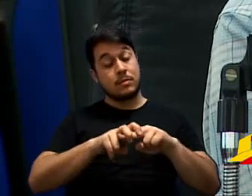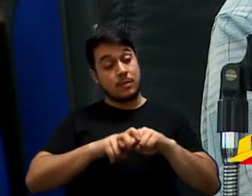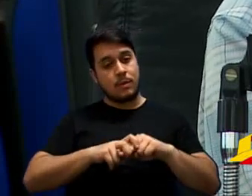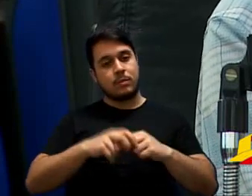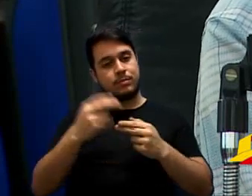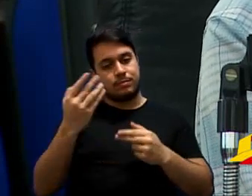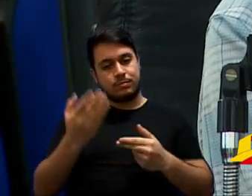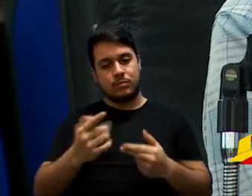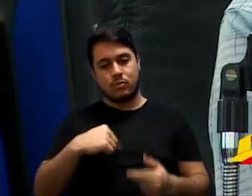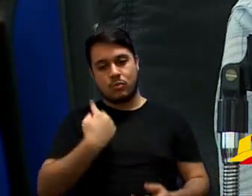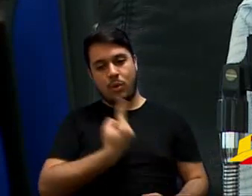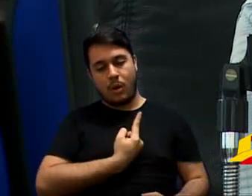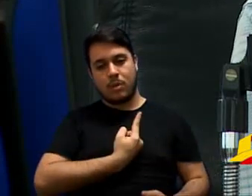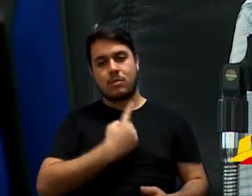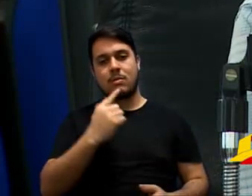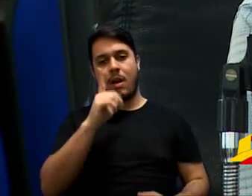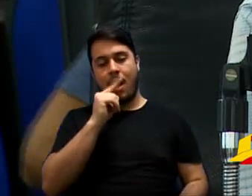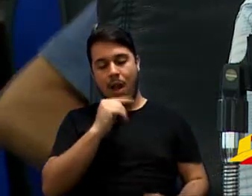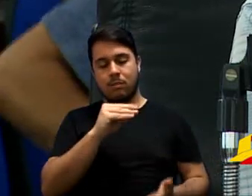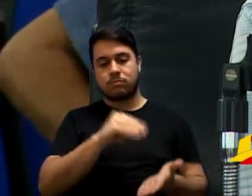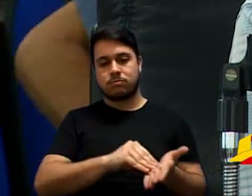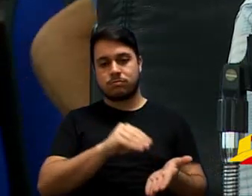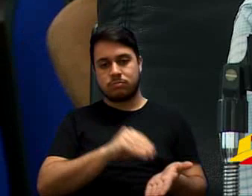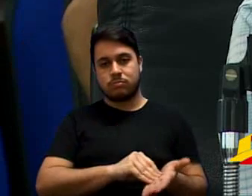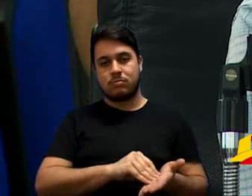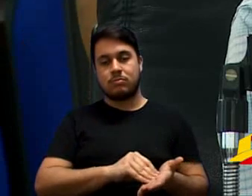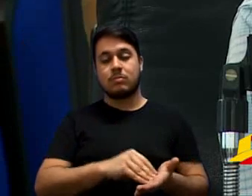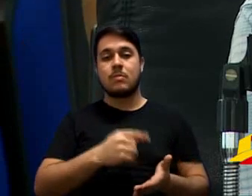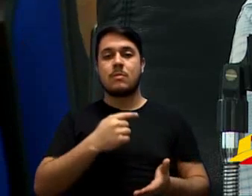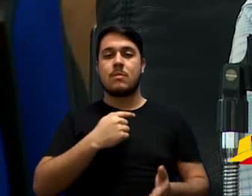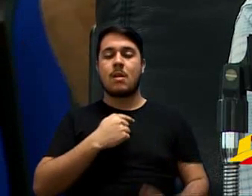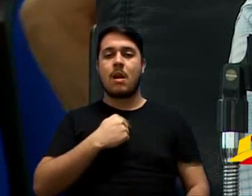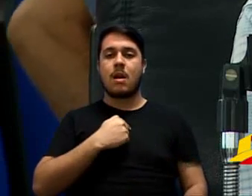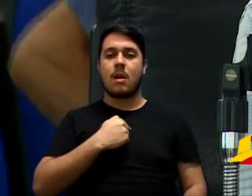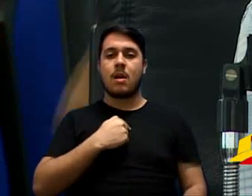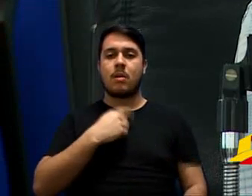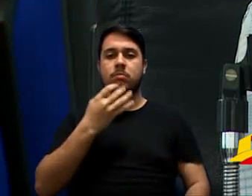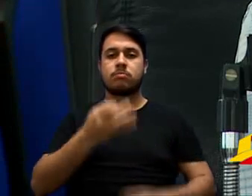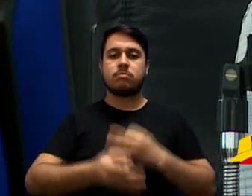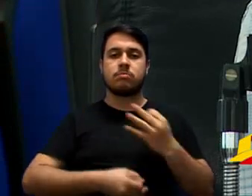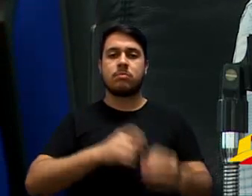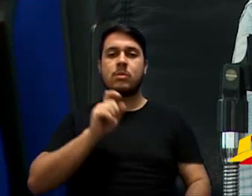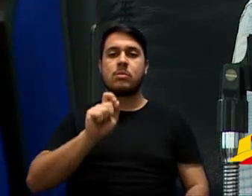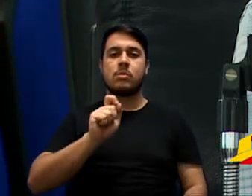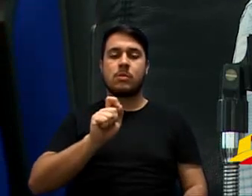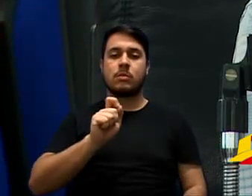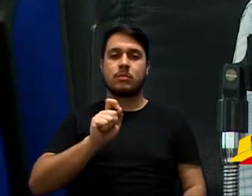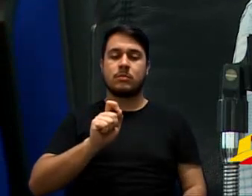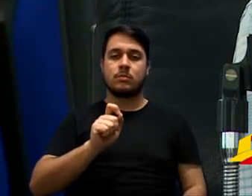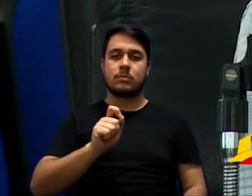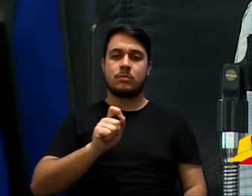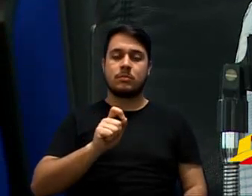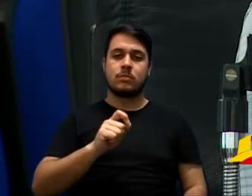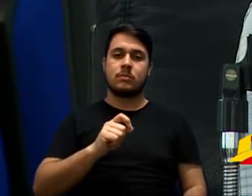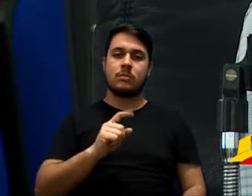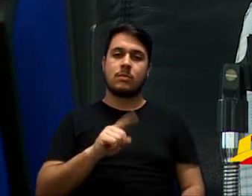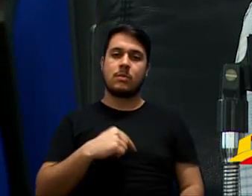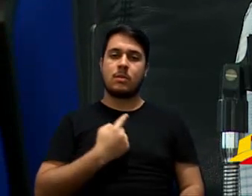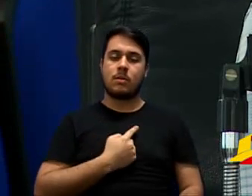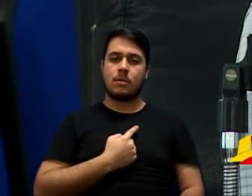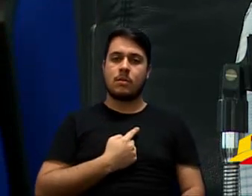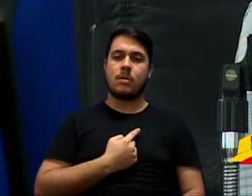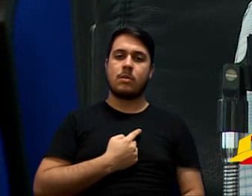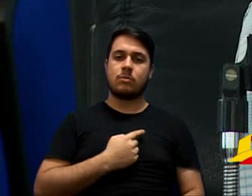água a minha colocação é o seguinte necessariamente vamos corrigir essa